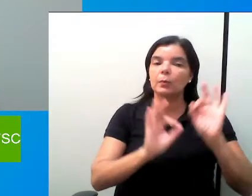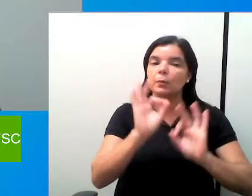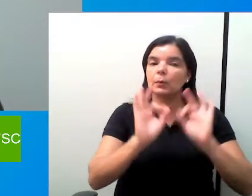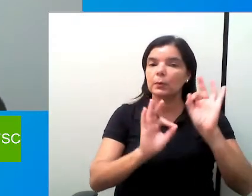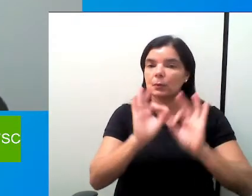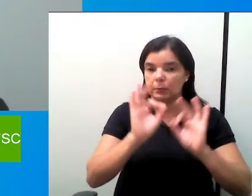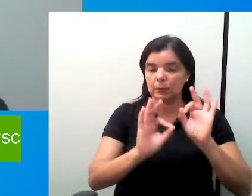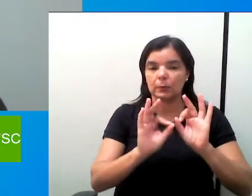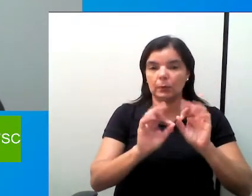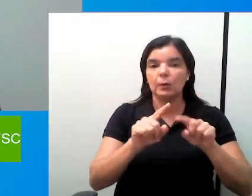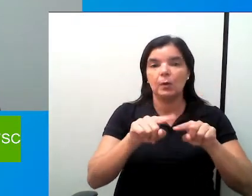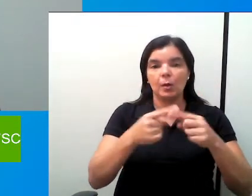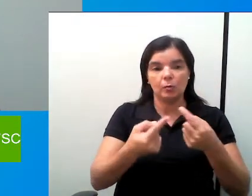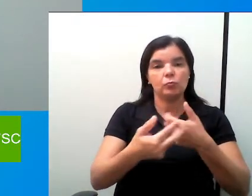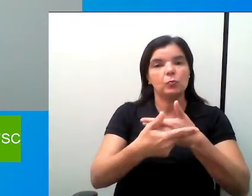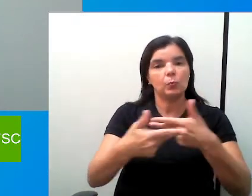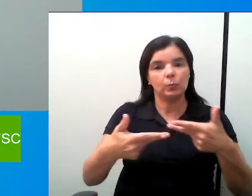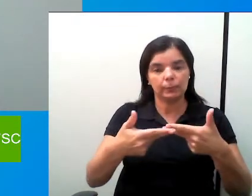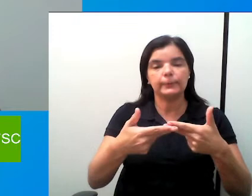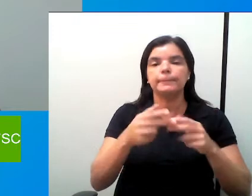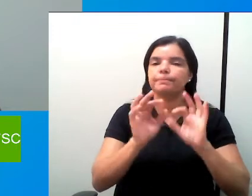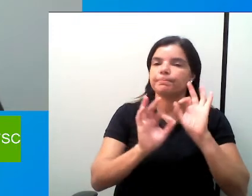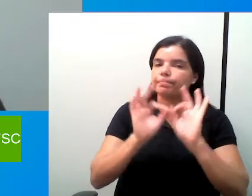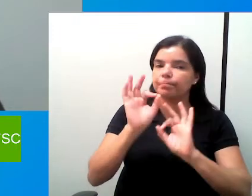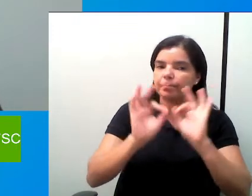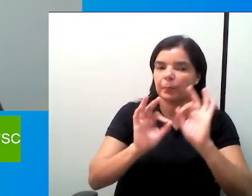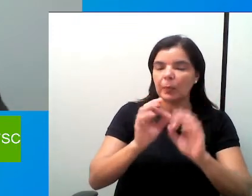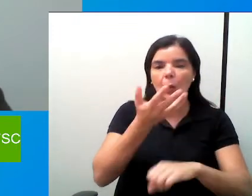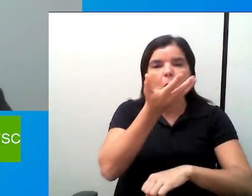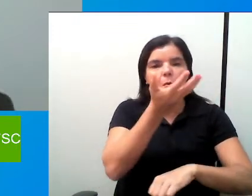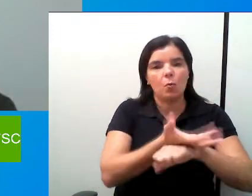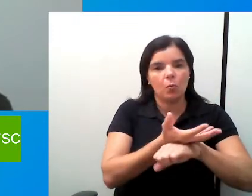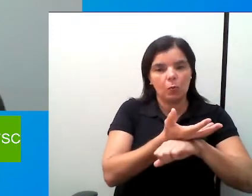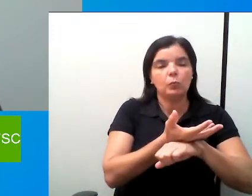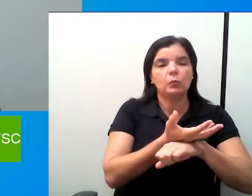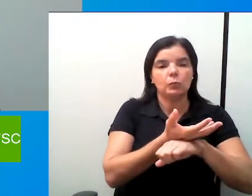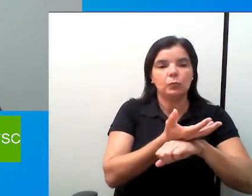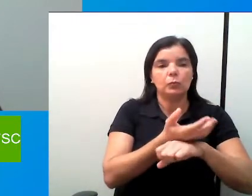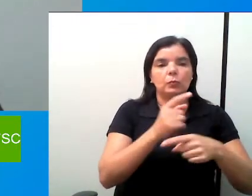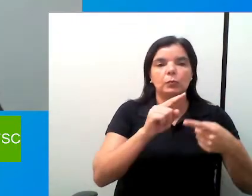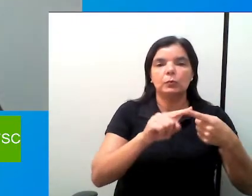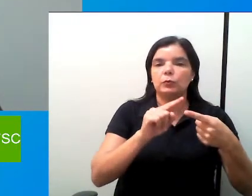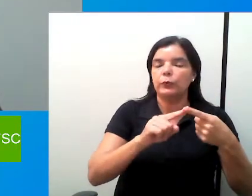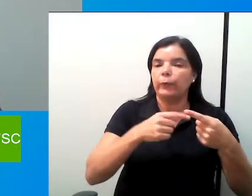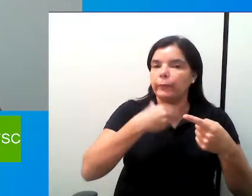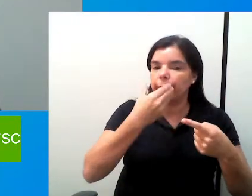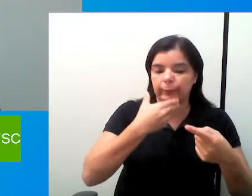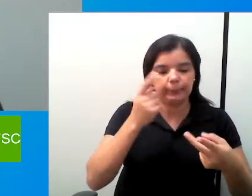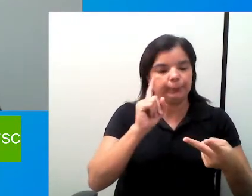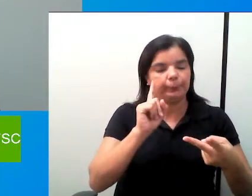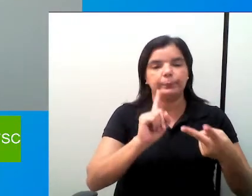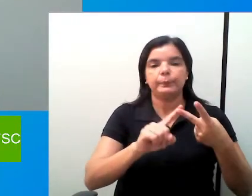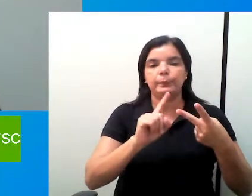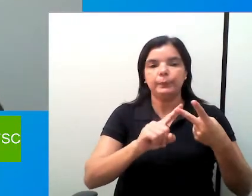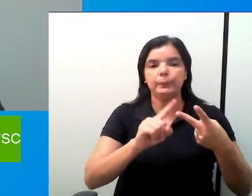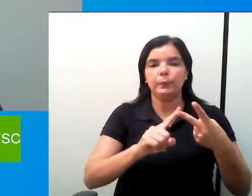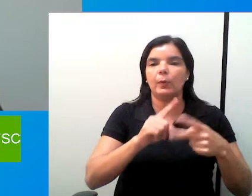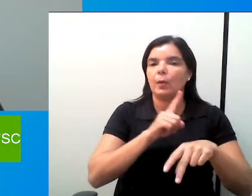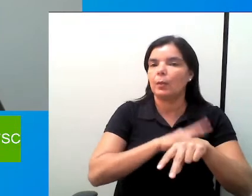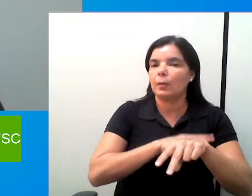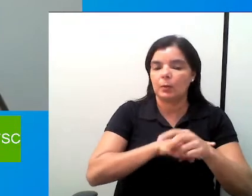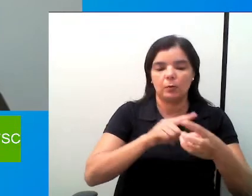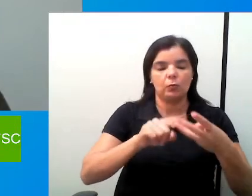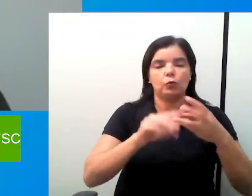em cadeias produtivas. E não existe uma disciplina de fruticultura, de trigo, de